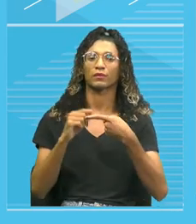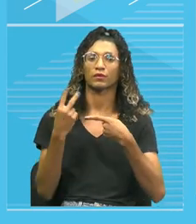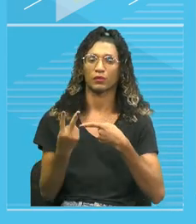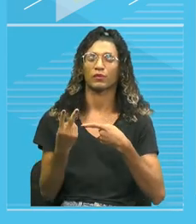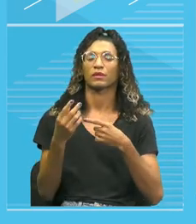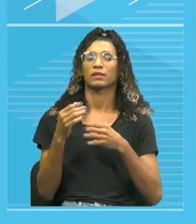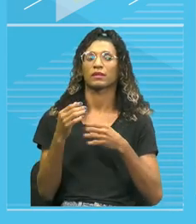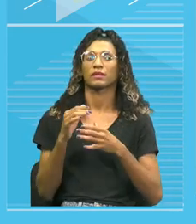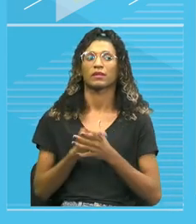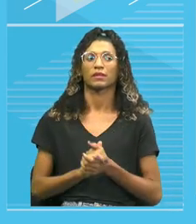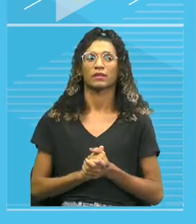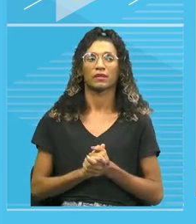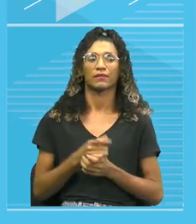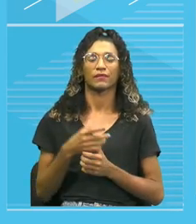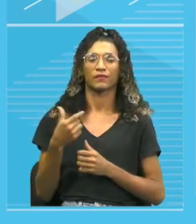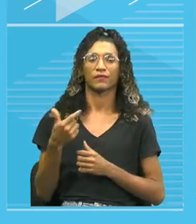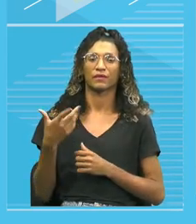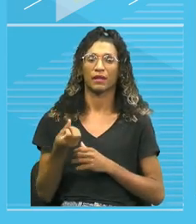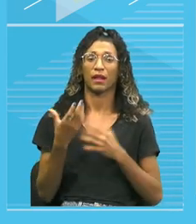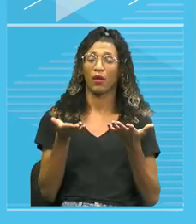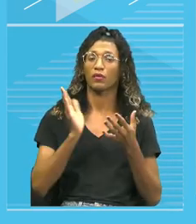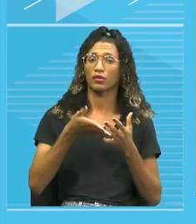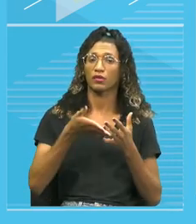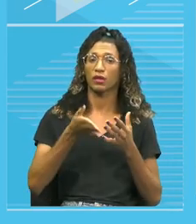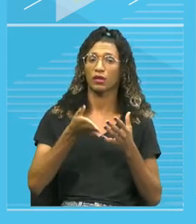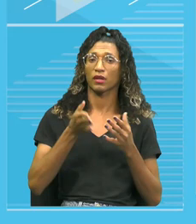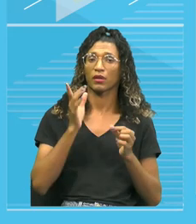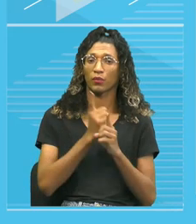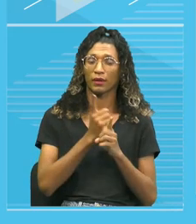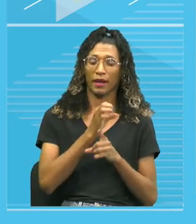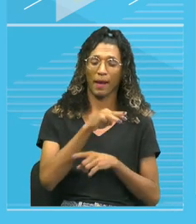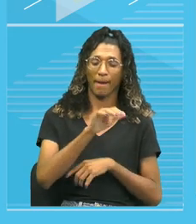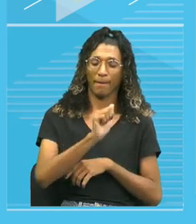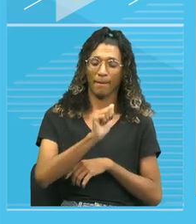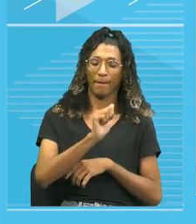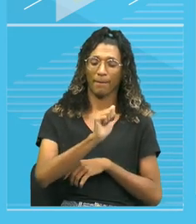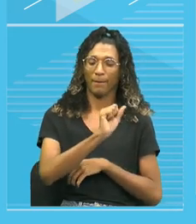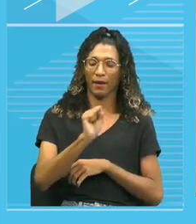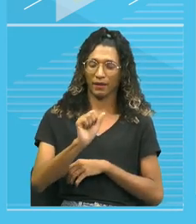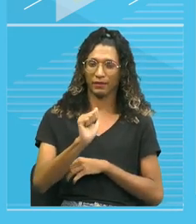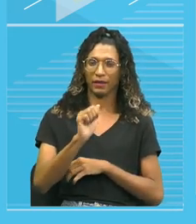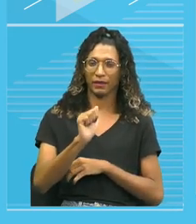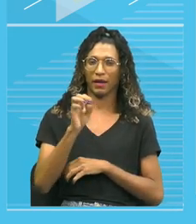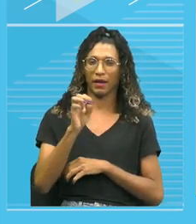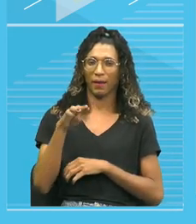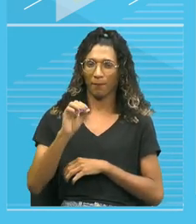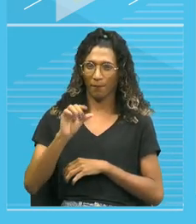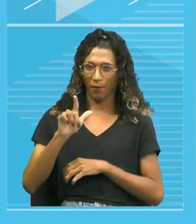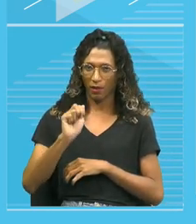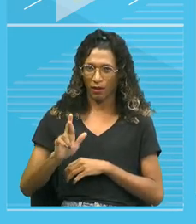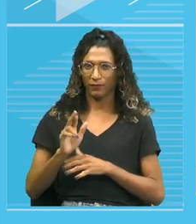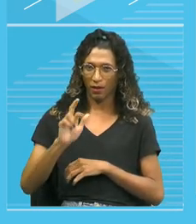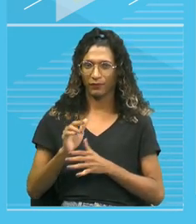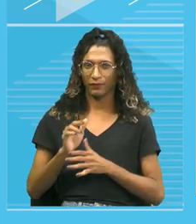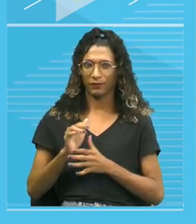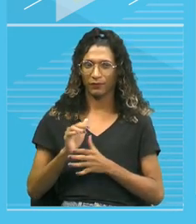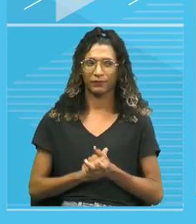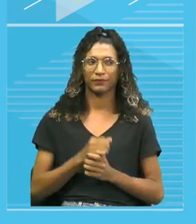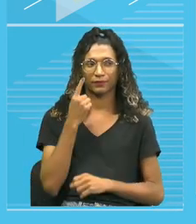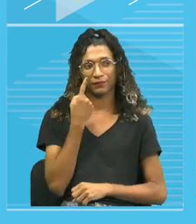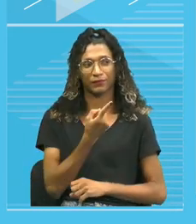sei que a massa molar do acetileno é 26 gramas por mol eu vou deixar ela bem aqui quietinha